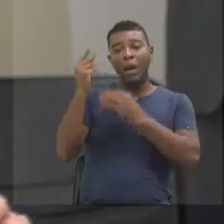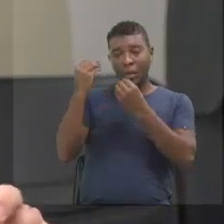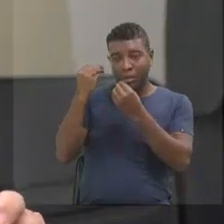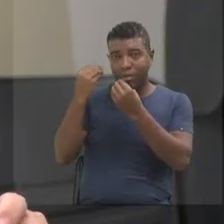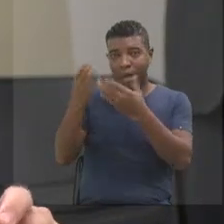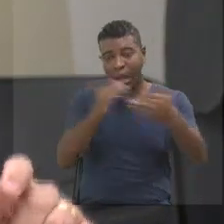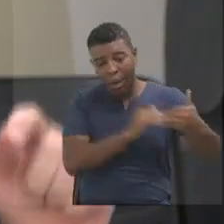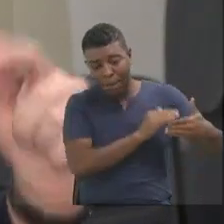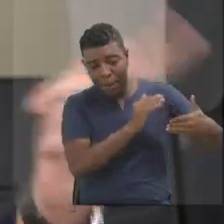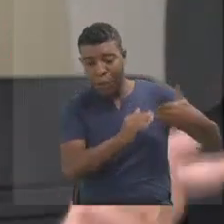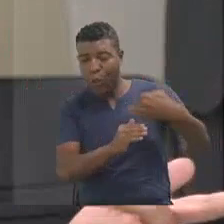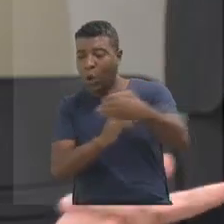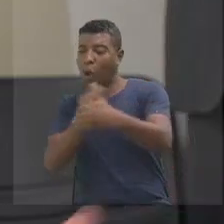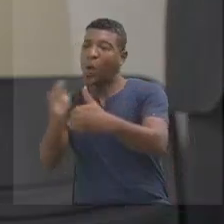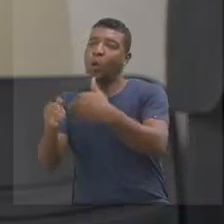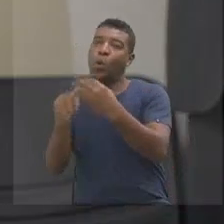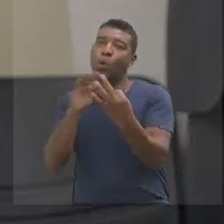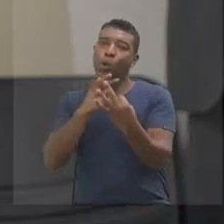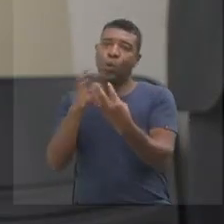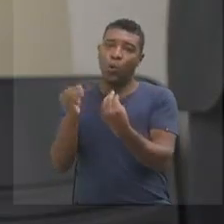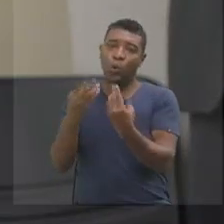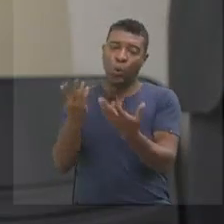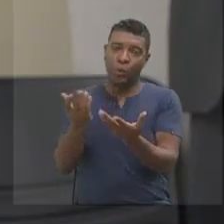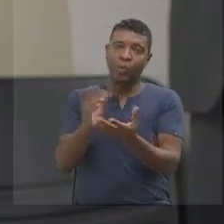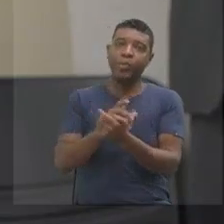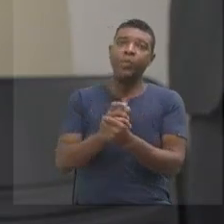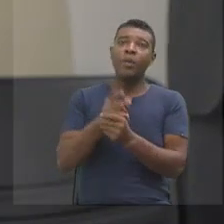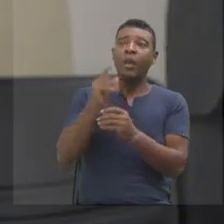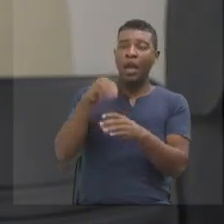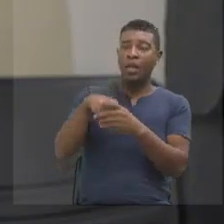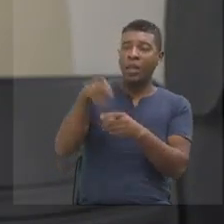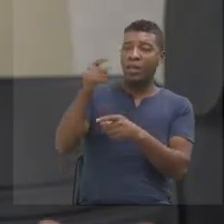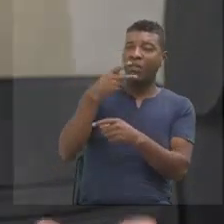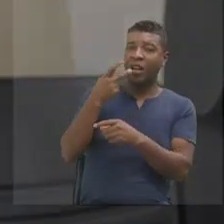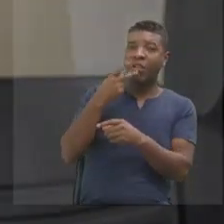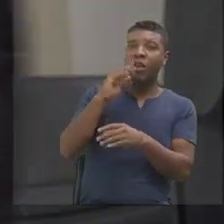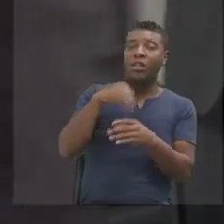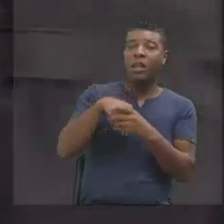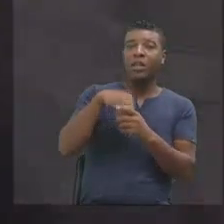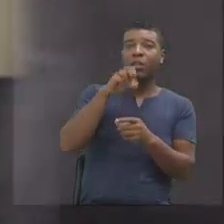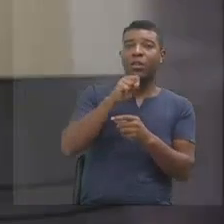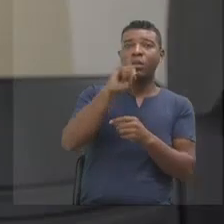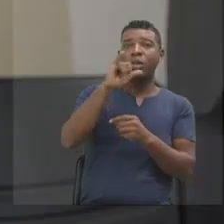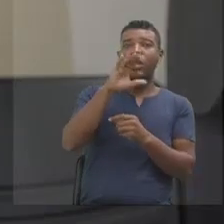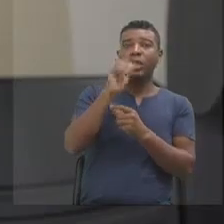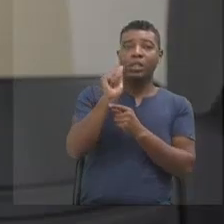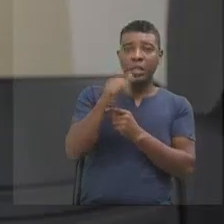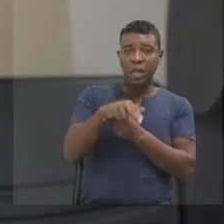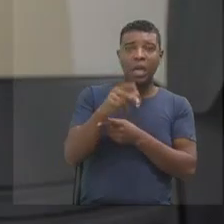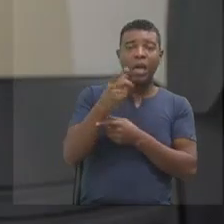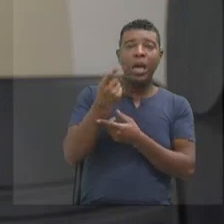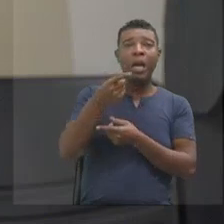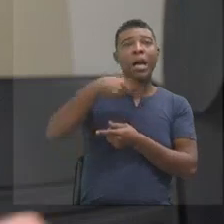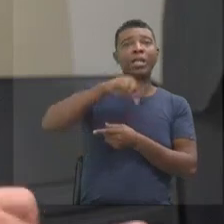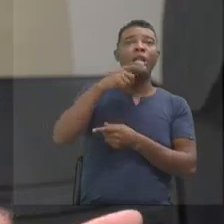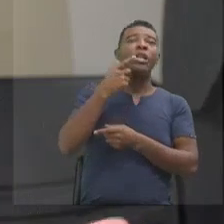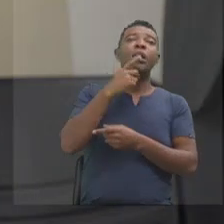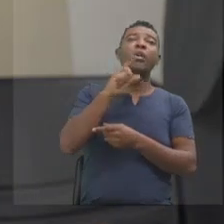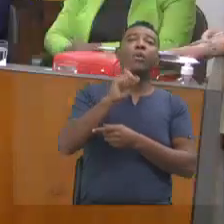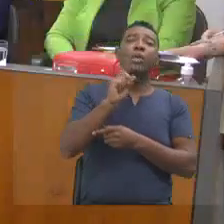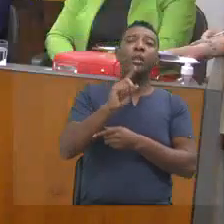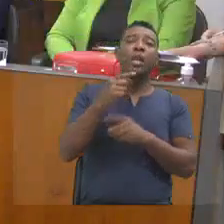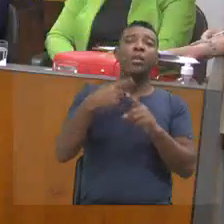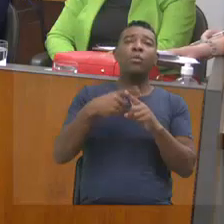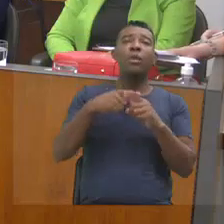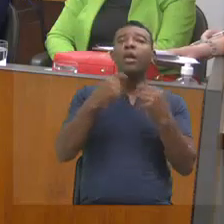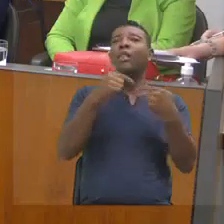processo E aí dentro do que o senhor falou a gente dentro do sistema oficial que é da vigilância a gente não consegue por não existe